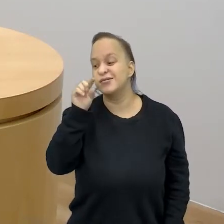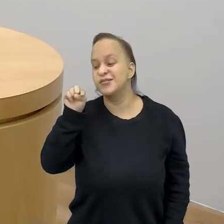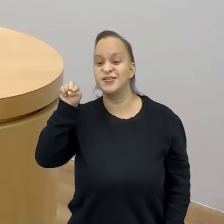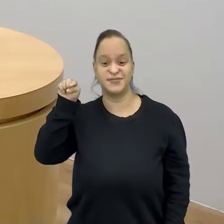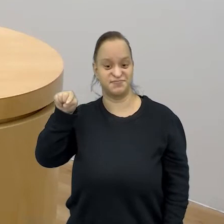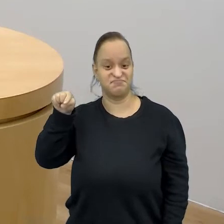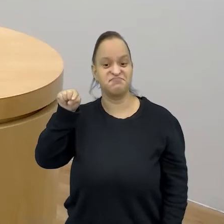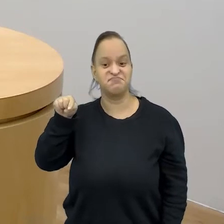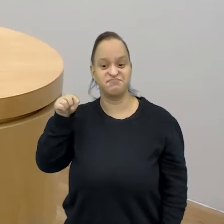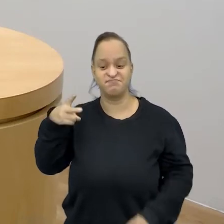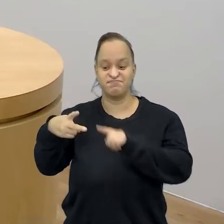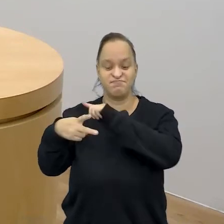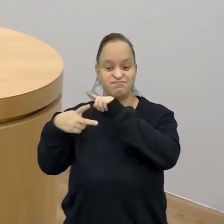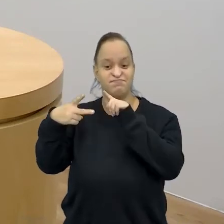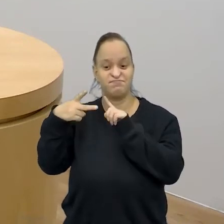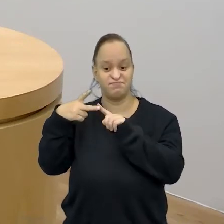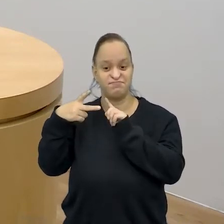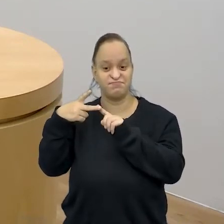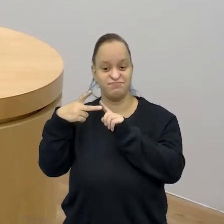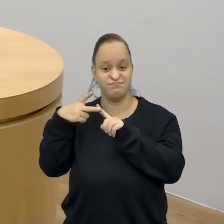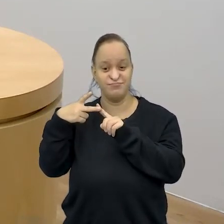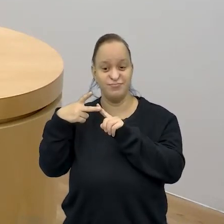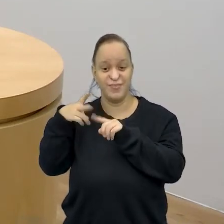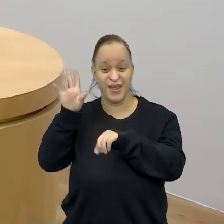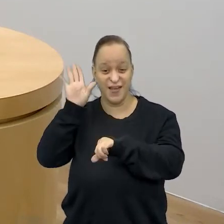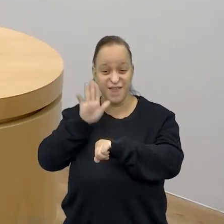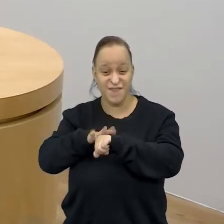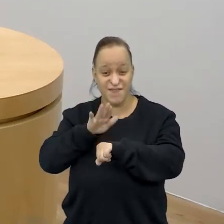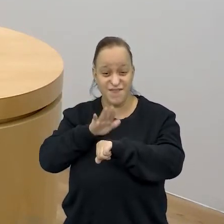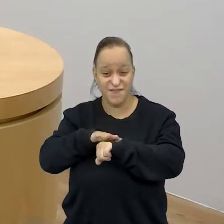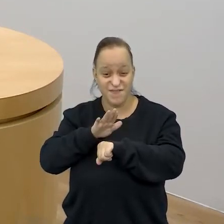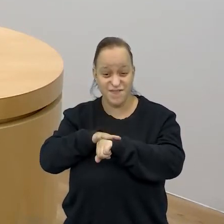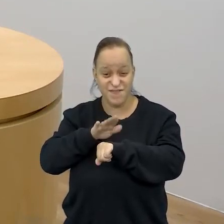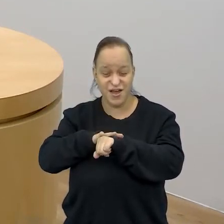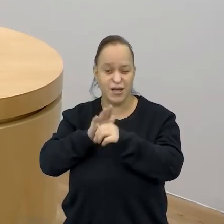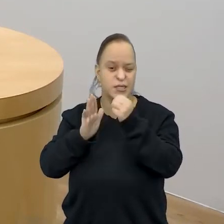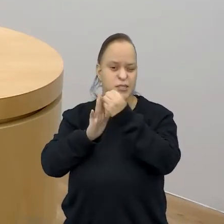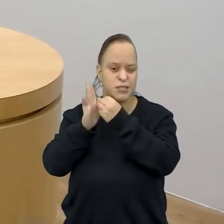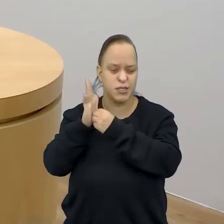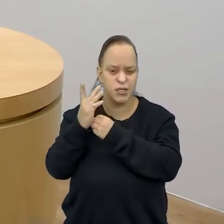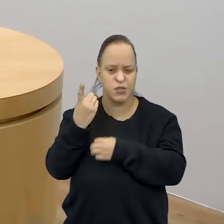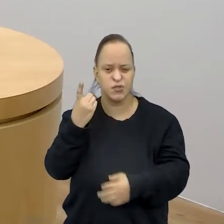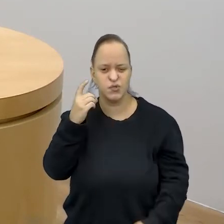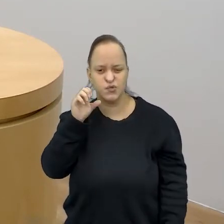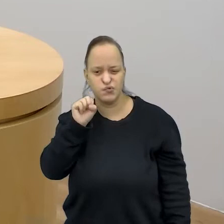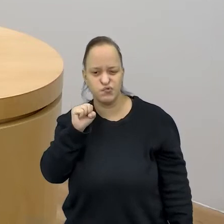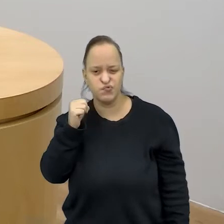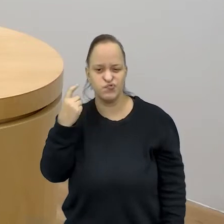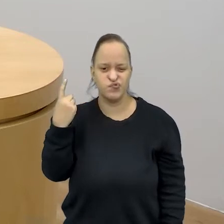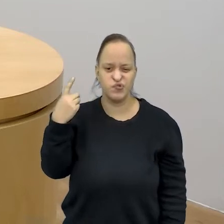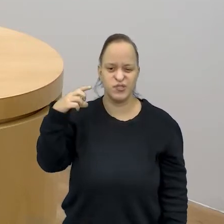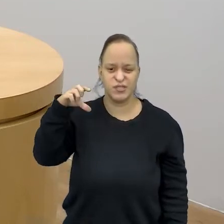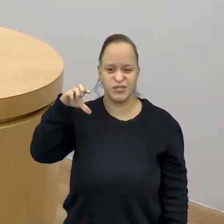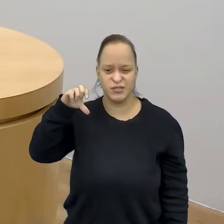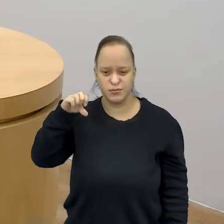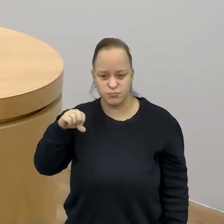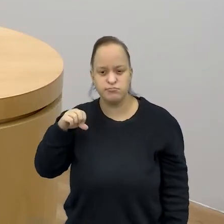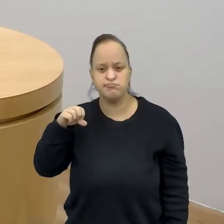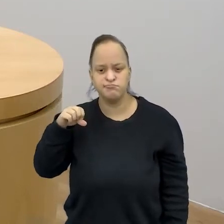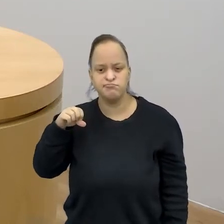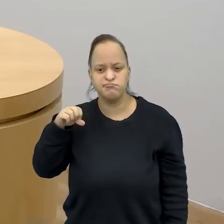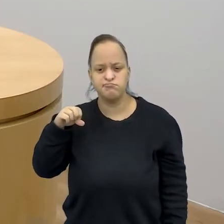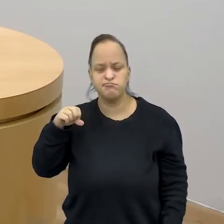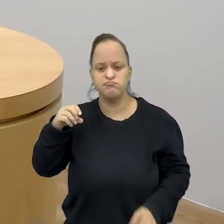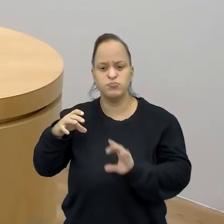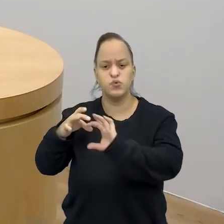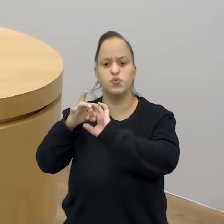opção. E essa segunda opção, quando é feita ali no final do 18, começo do 19, vem acompanhada, né,